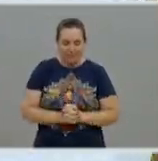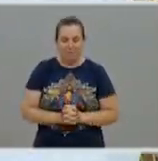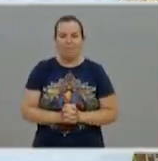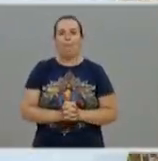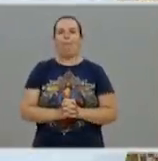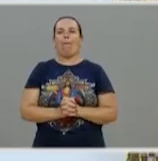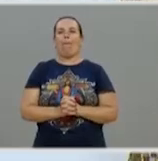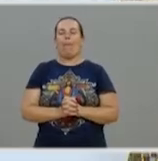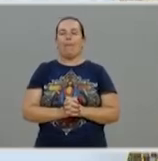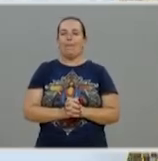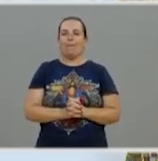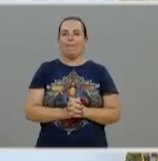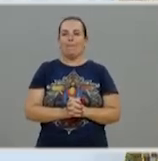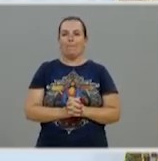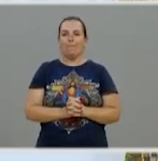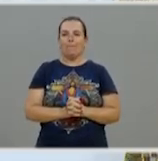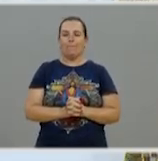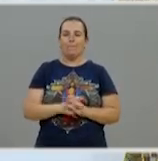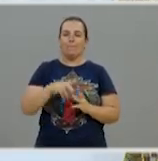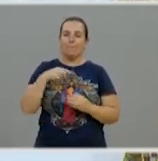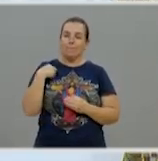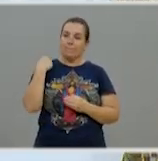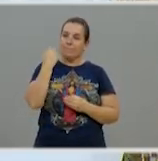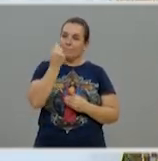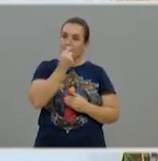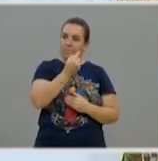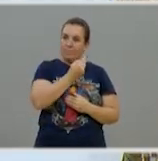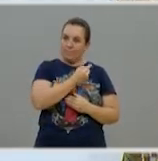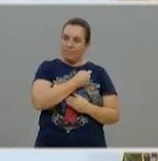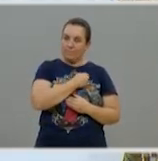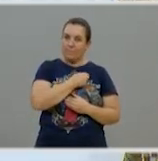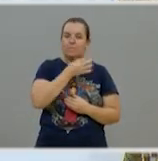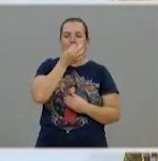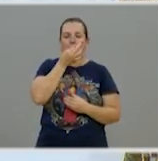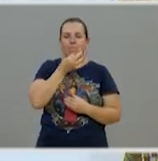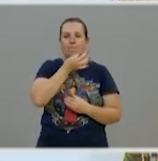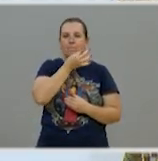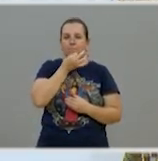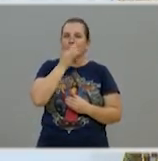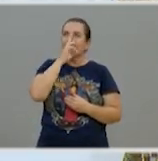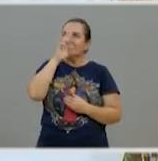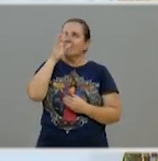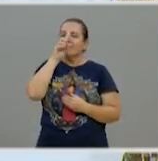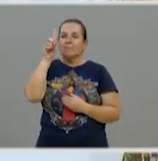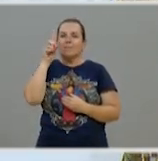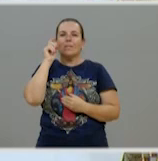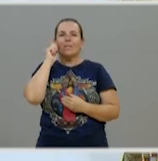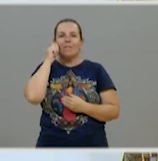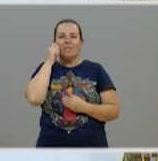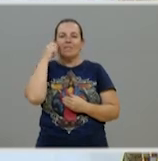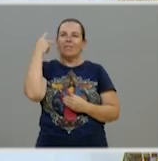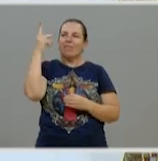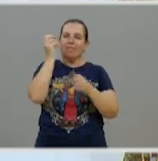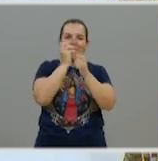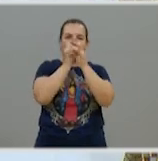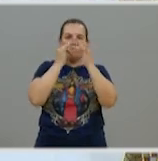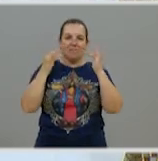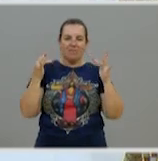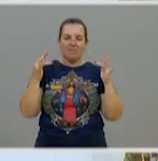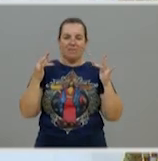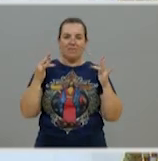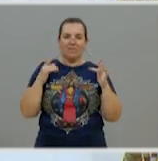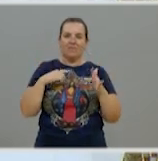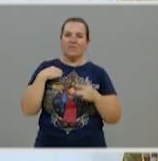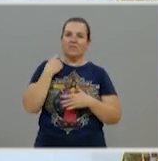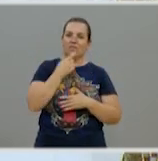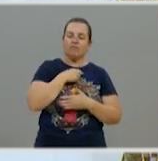Oremos. Nós comungamos, Senhor Deus, no mistério da vossa glória, e